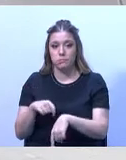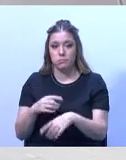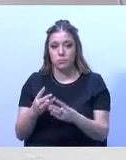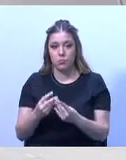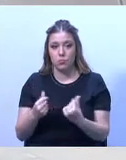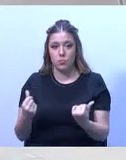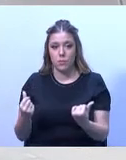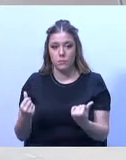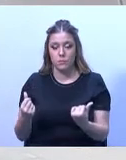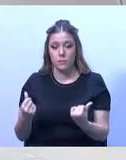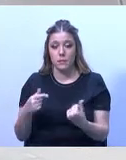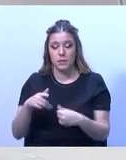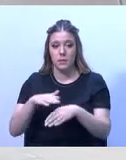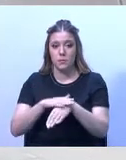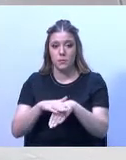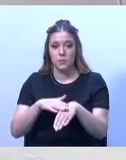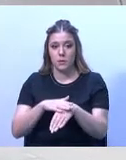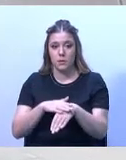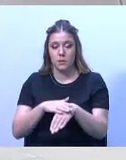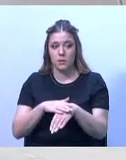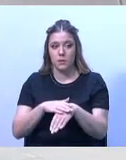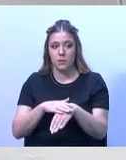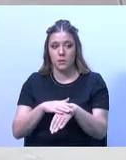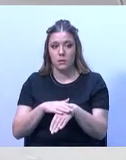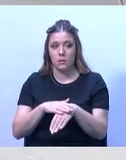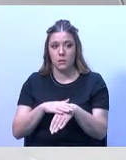desaparecer. E essa pomada foi uma pomada